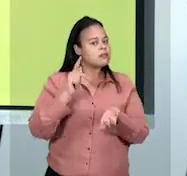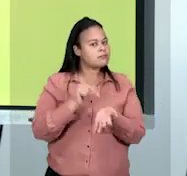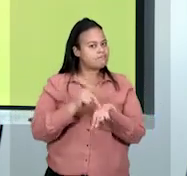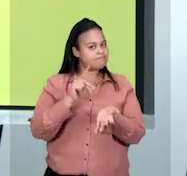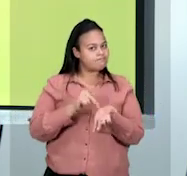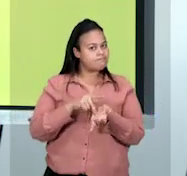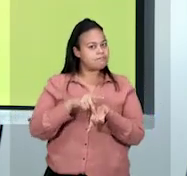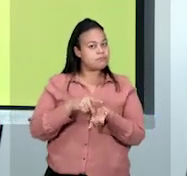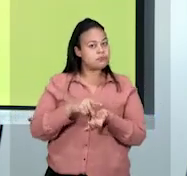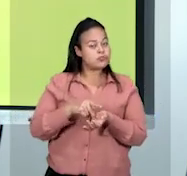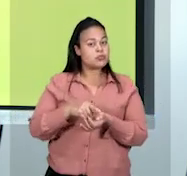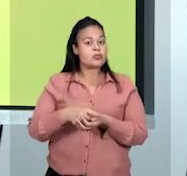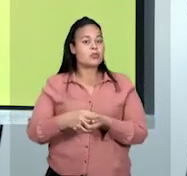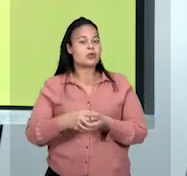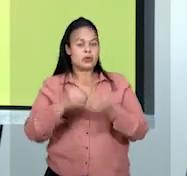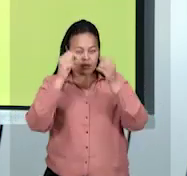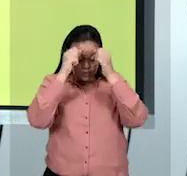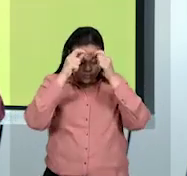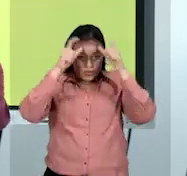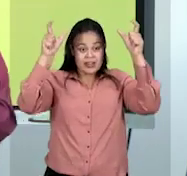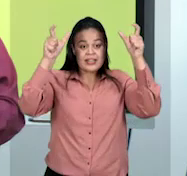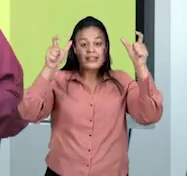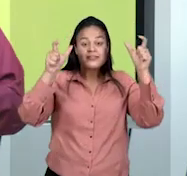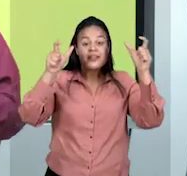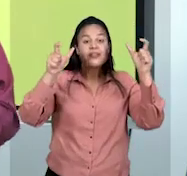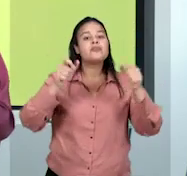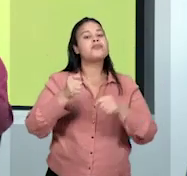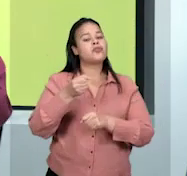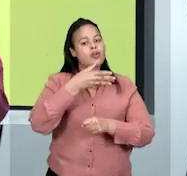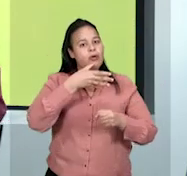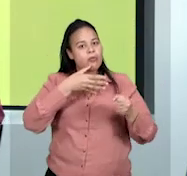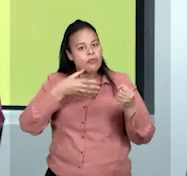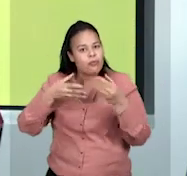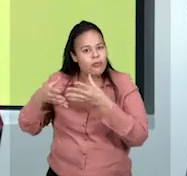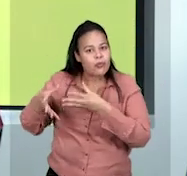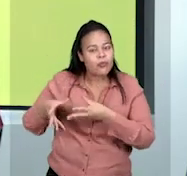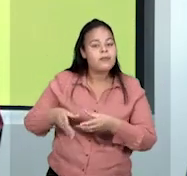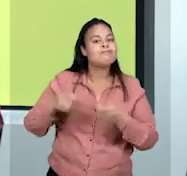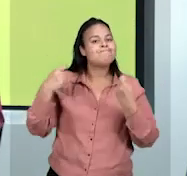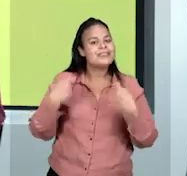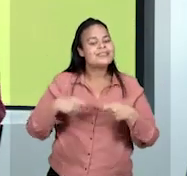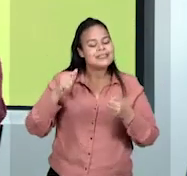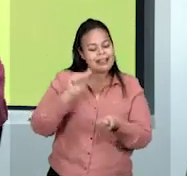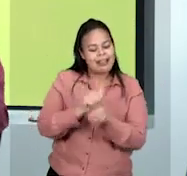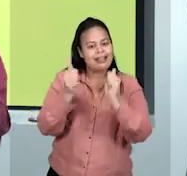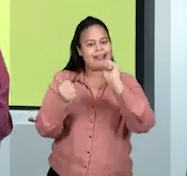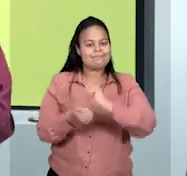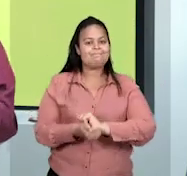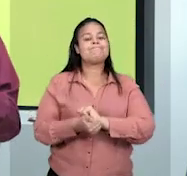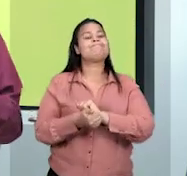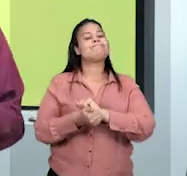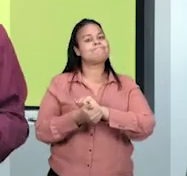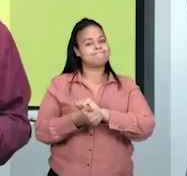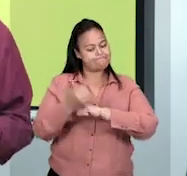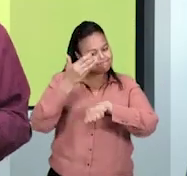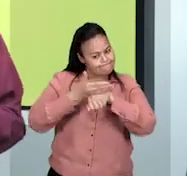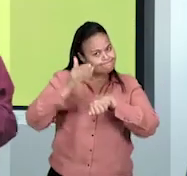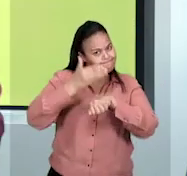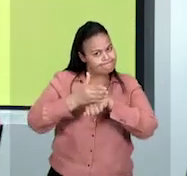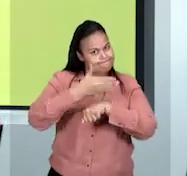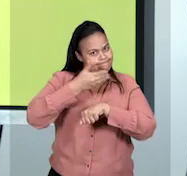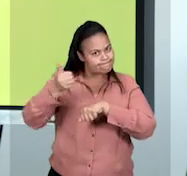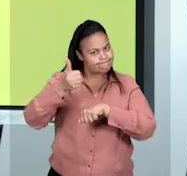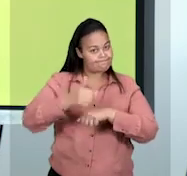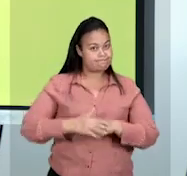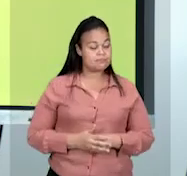novos conhecimentos, ainda precisa ser aprimorada. E eu e vocês, meus